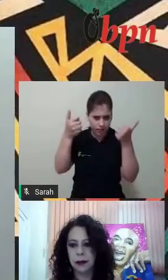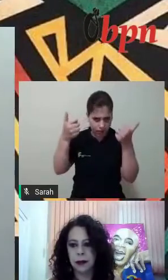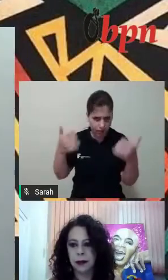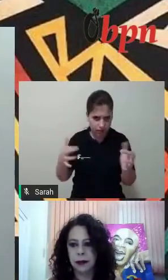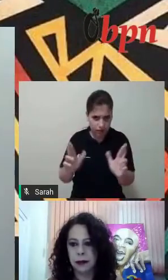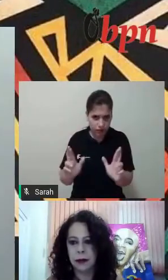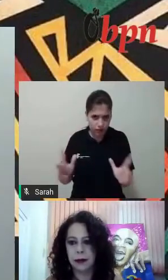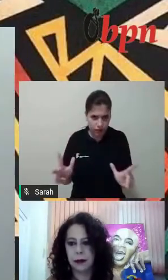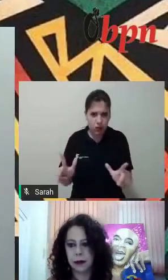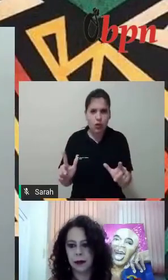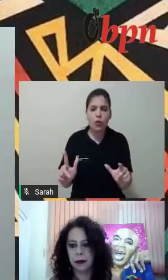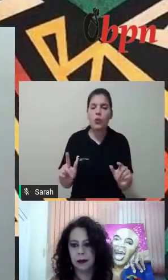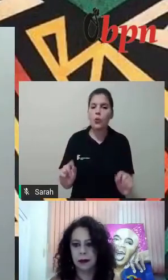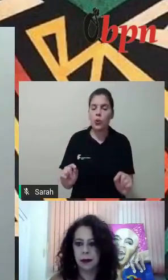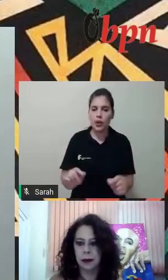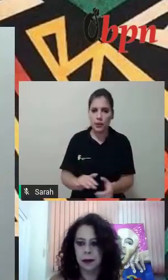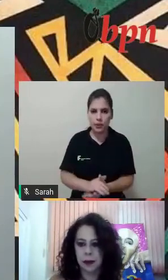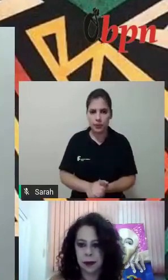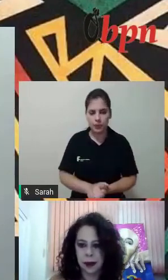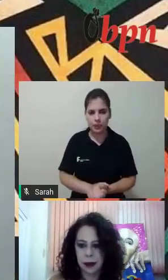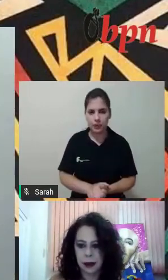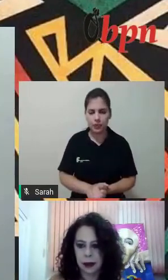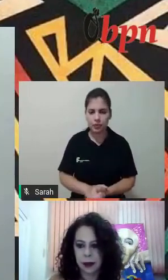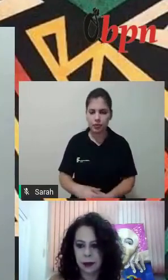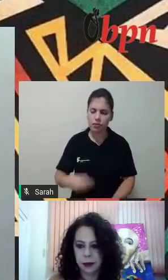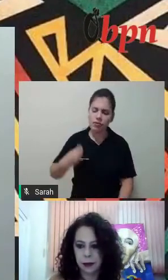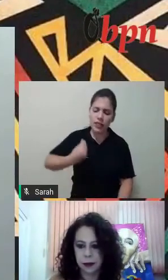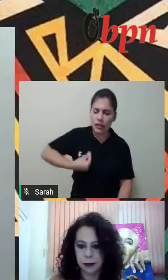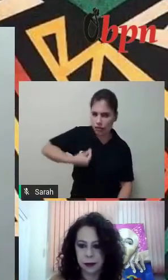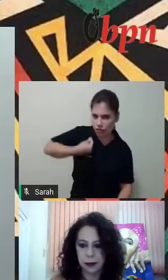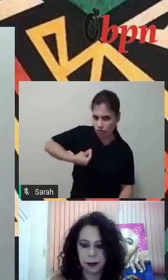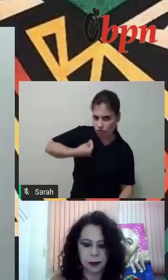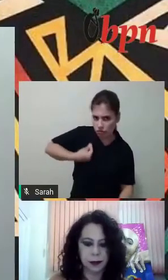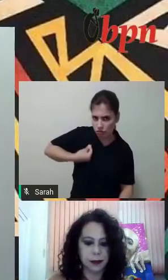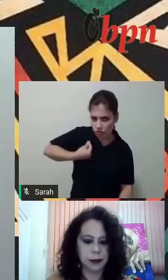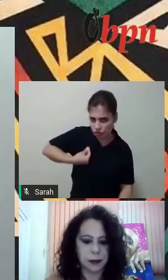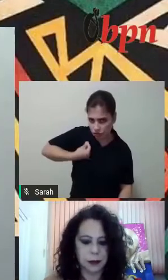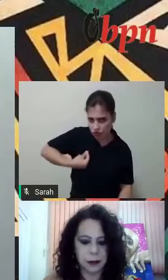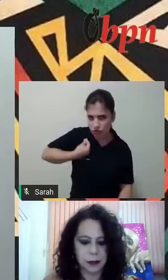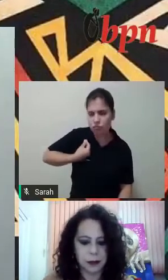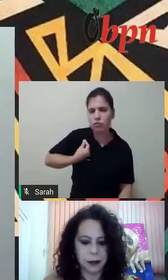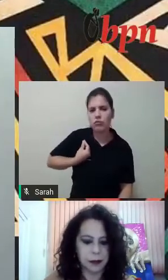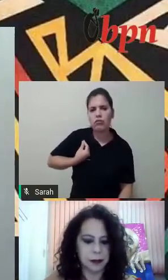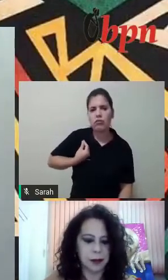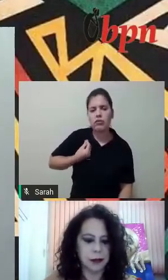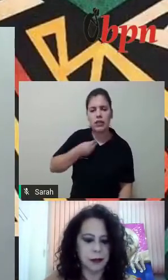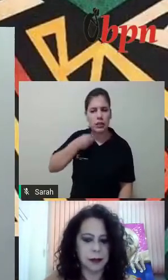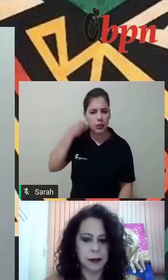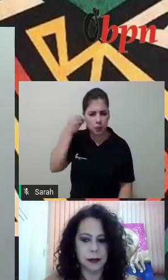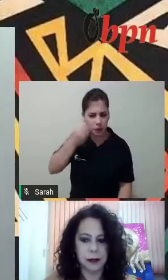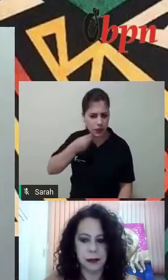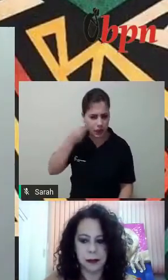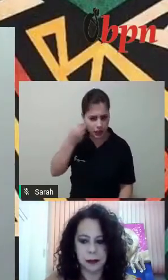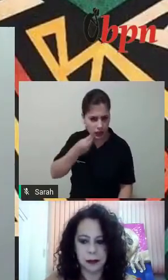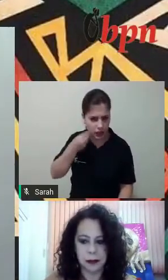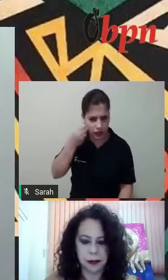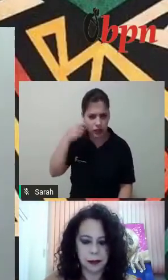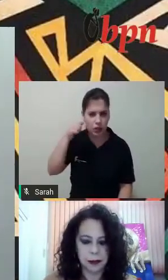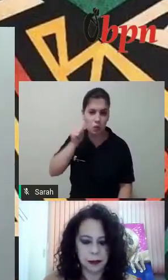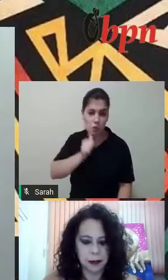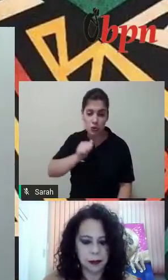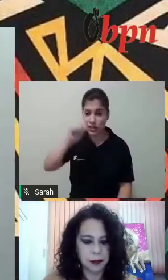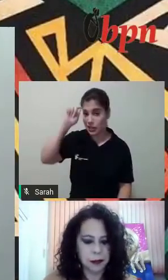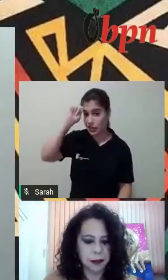Quando se fala dessa escrevivência ou se fala da escrita de mulheres negras, né? Quando nós